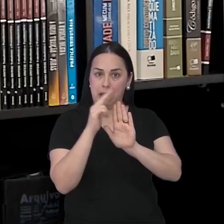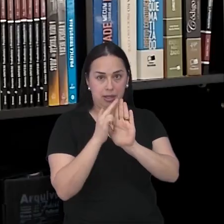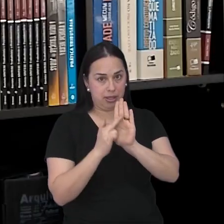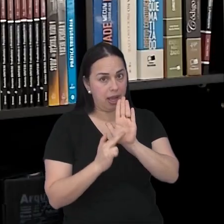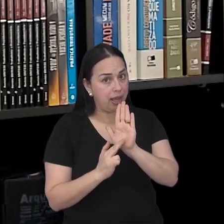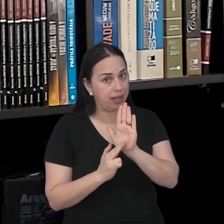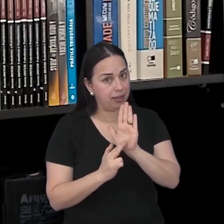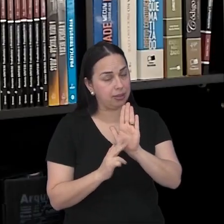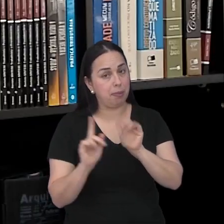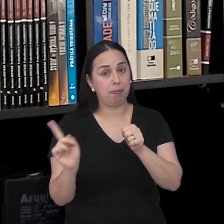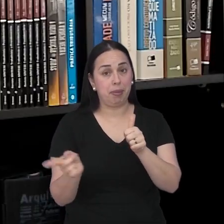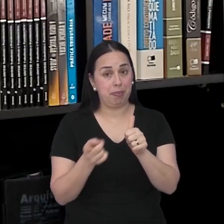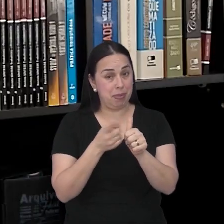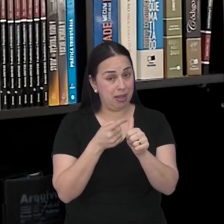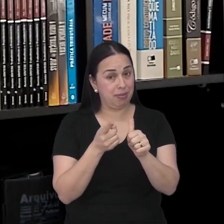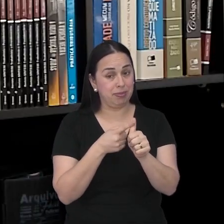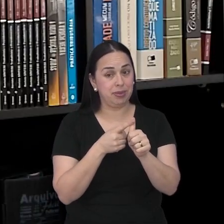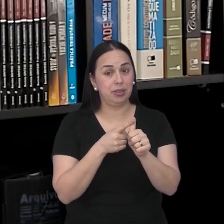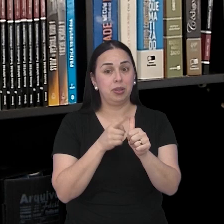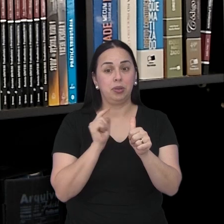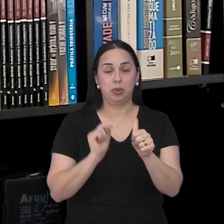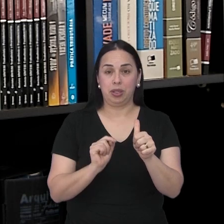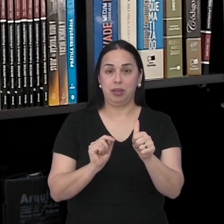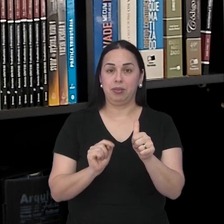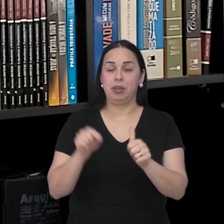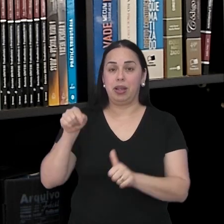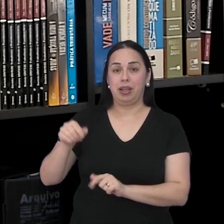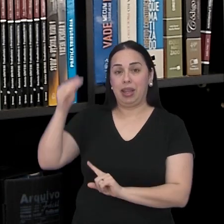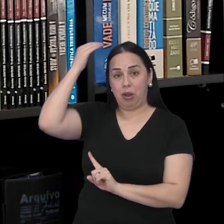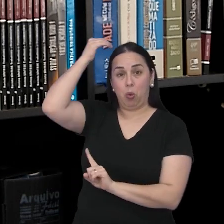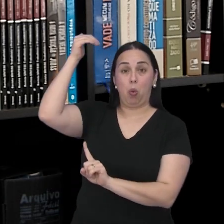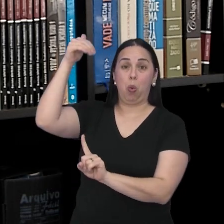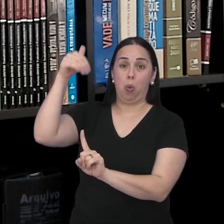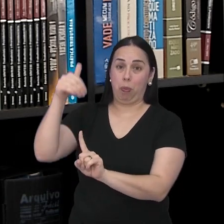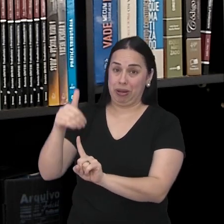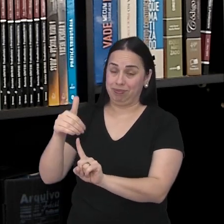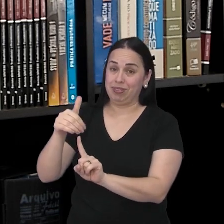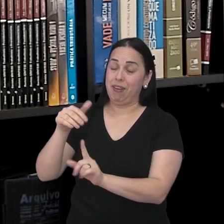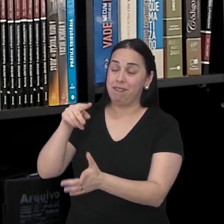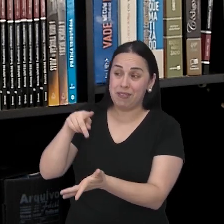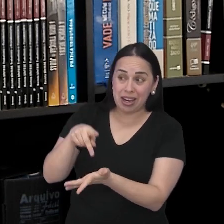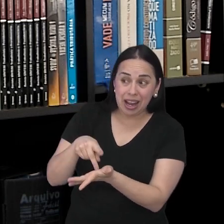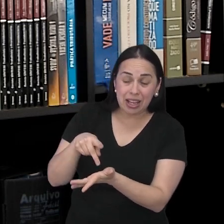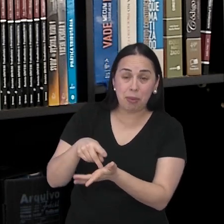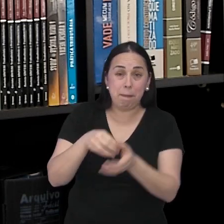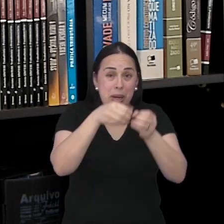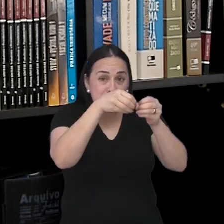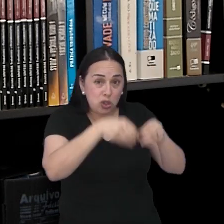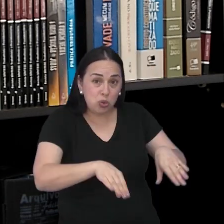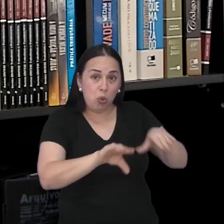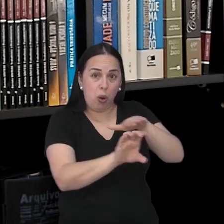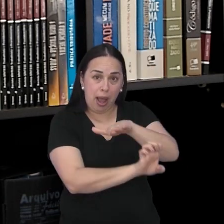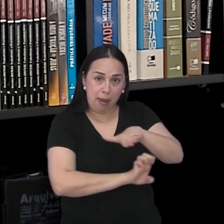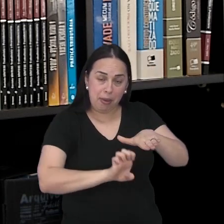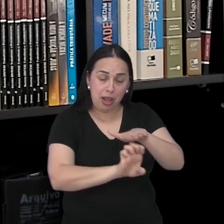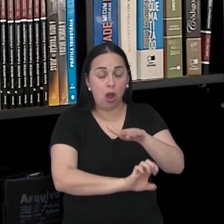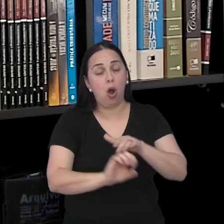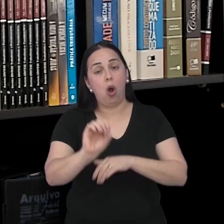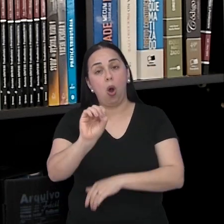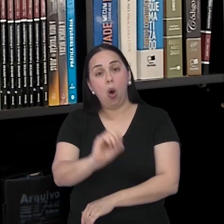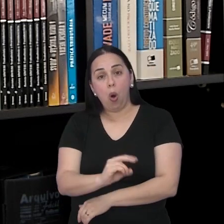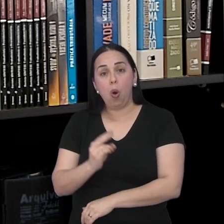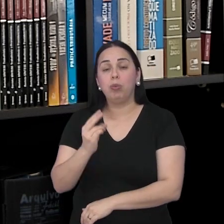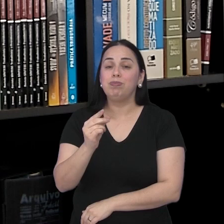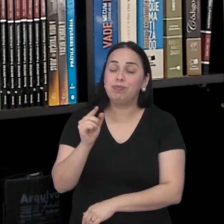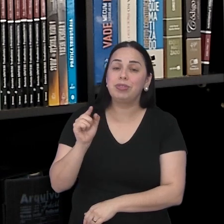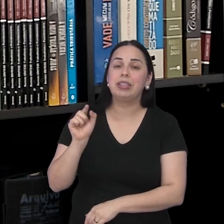FGTS. Existem alguns requisitos para essa demissão. O primeiro deles é o dolo ou a culpa. Se o empregado teve intenção